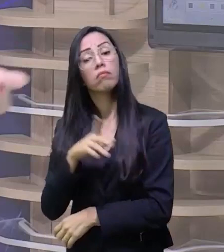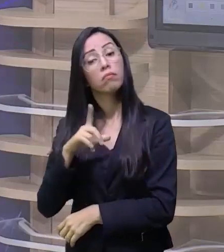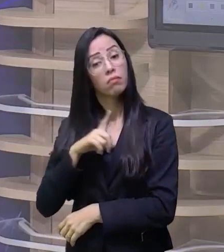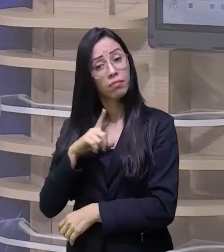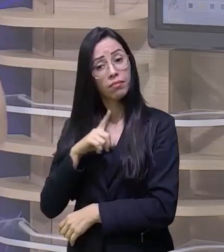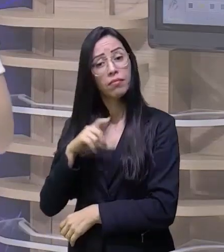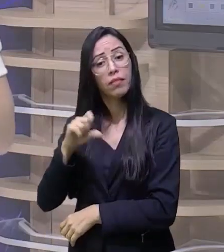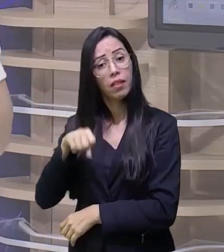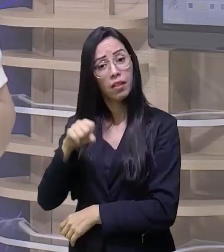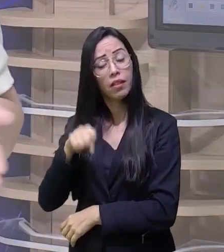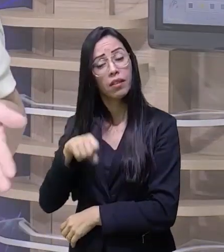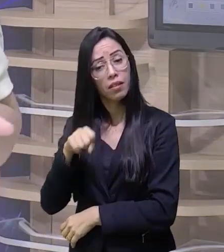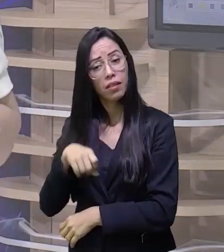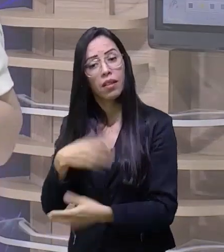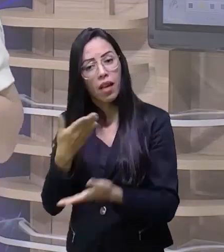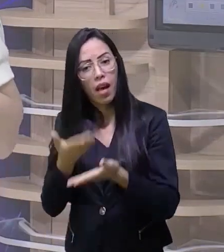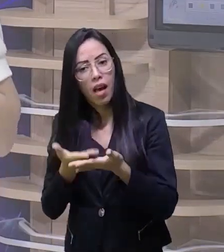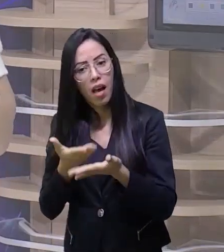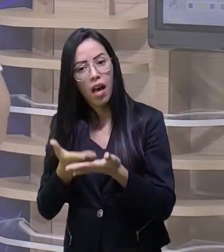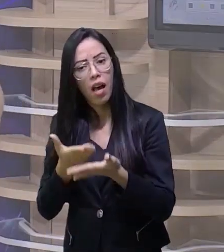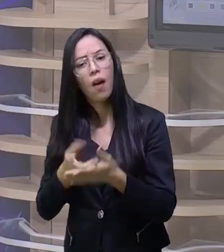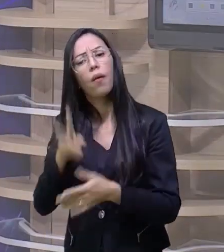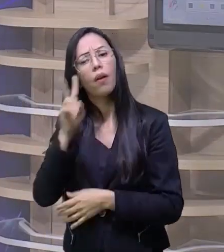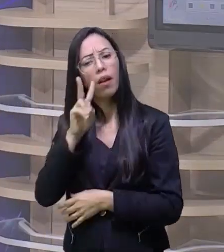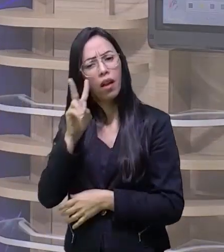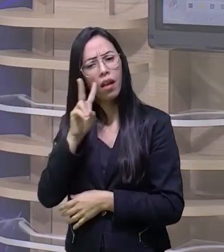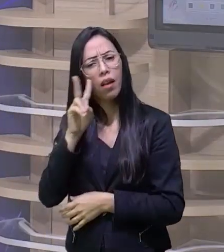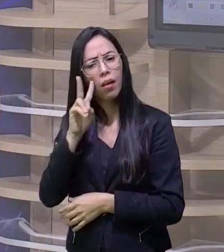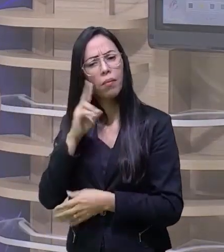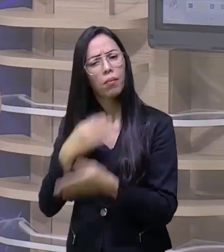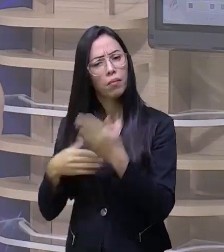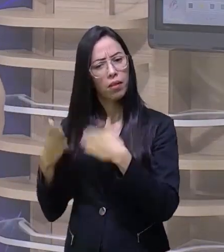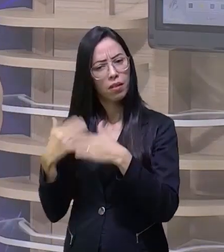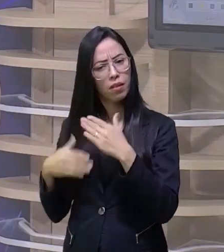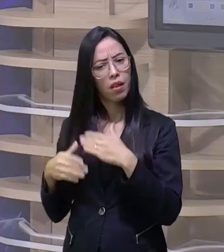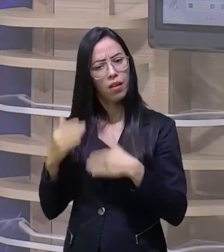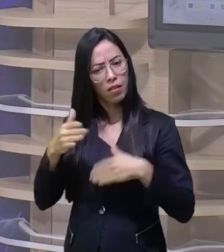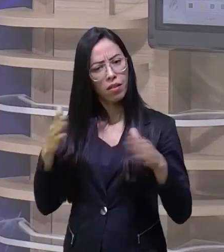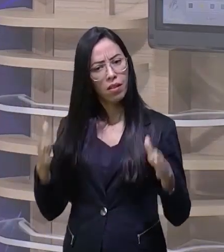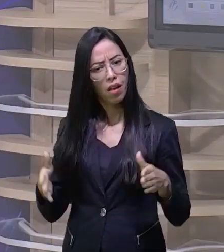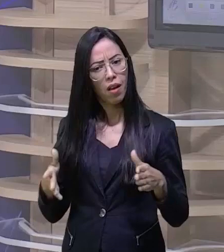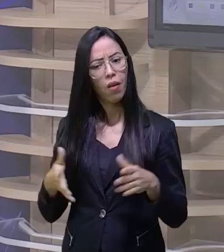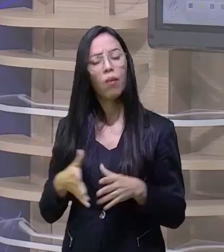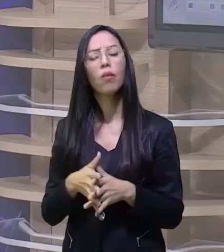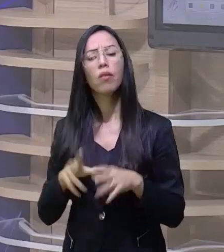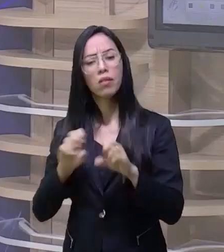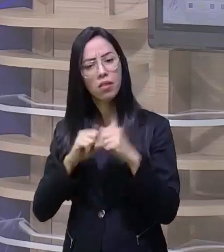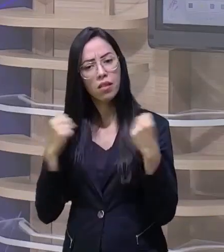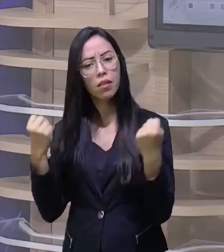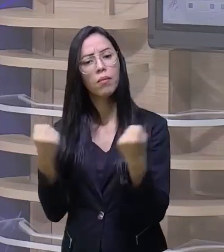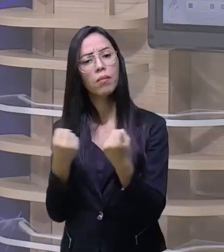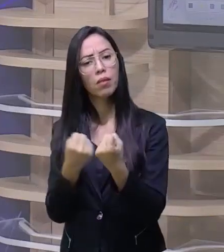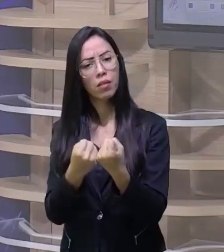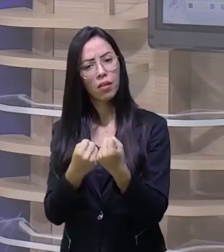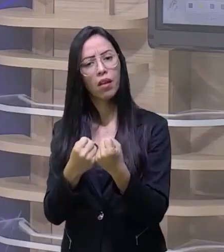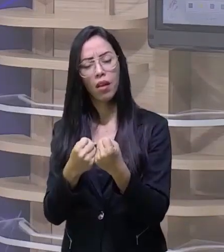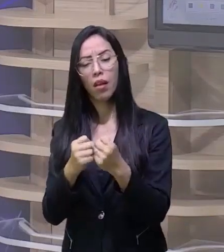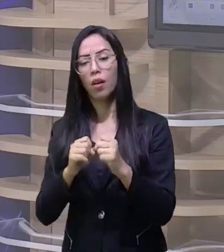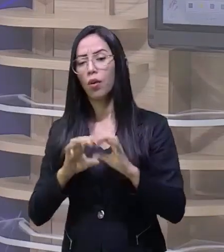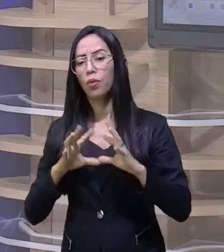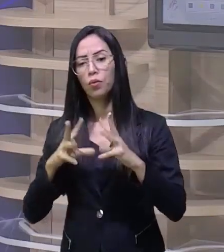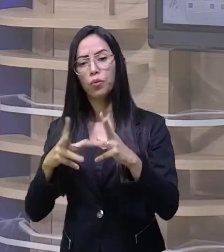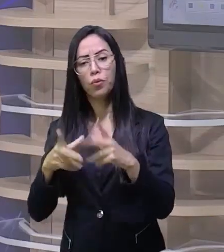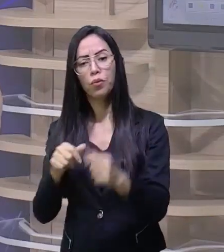nós estávamos em aulas presenciais. Então, o seminário, vocês se recordam? Eu tenho certeza que todos os alunos daqui de Manaus,